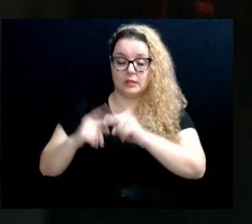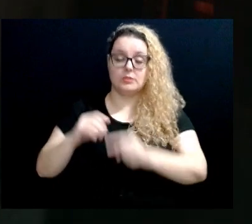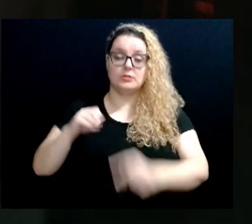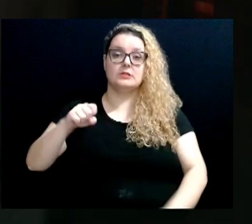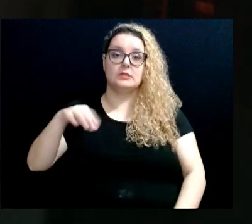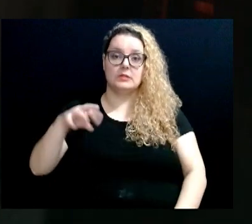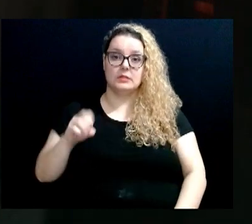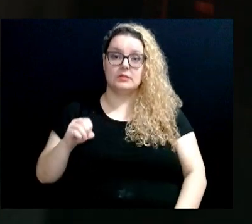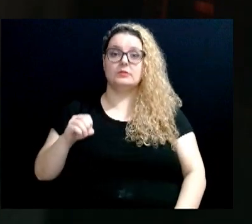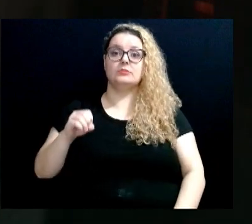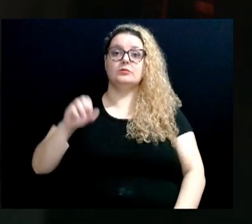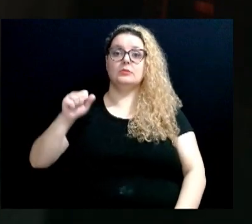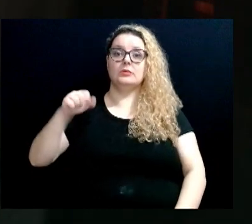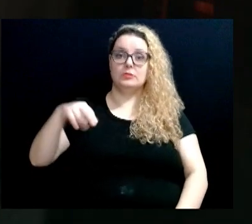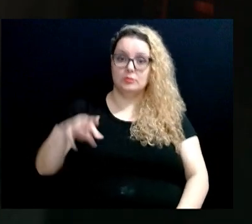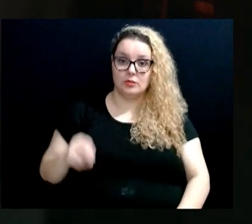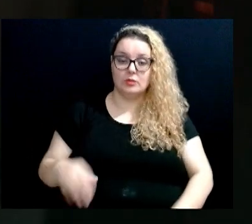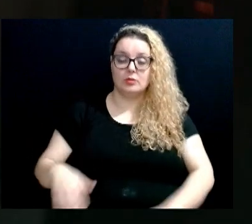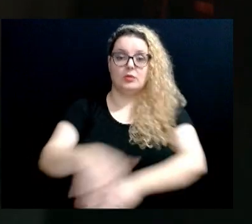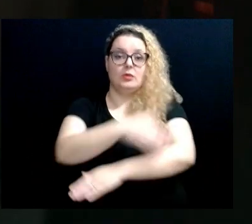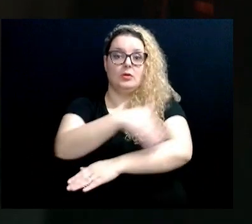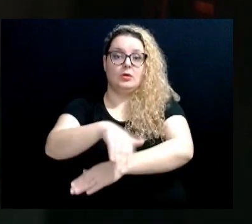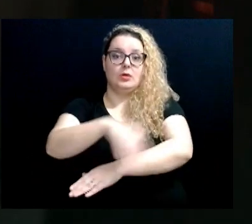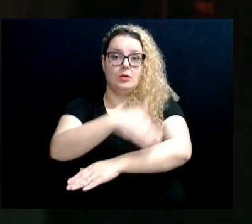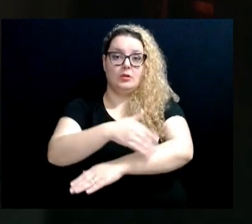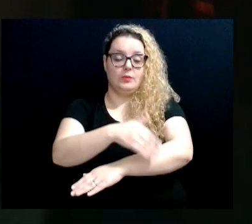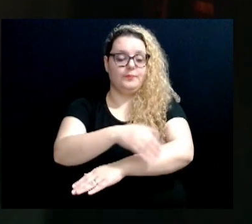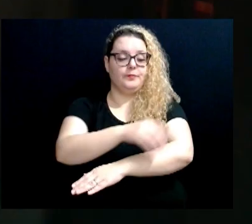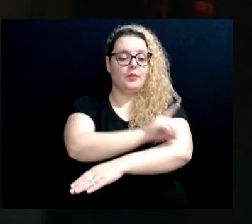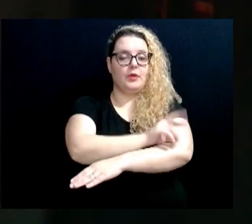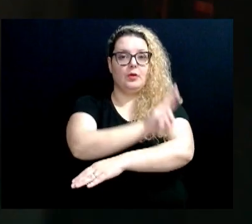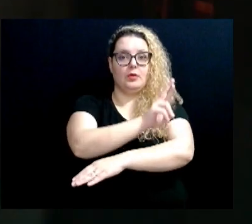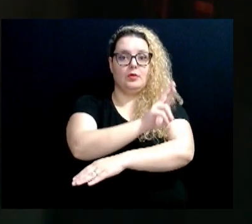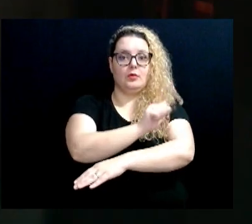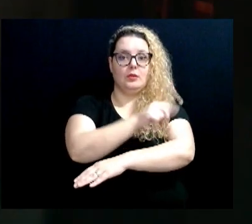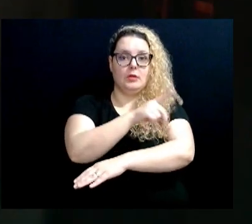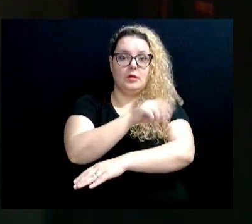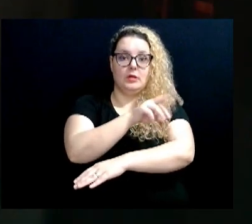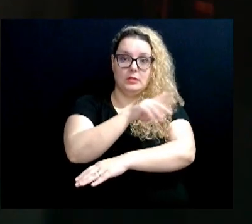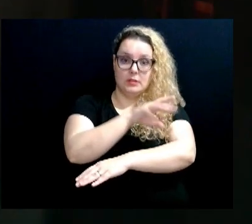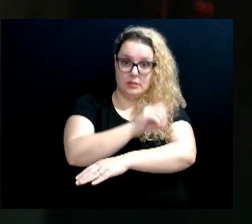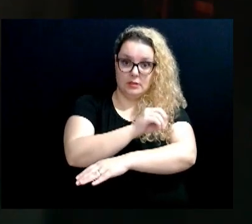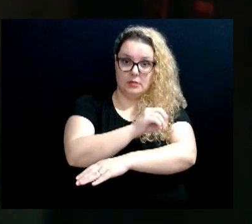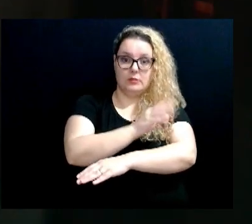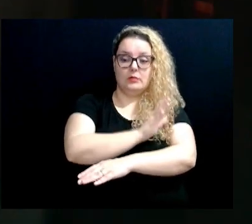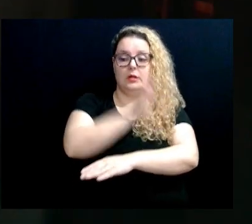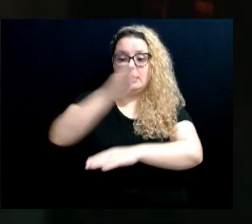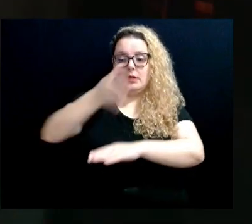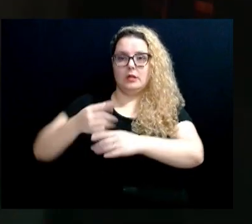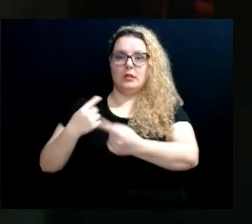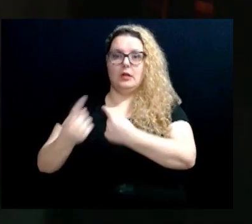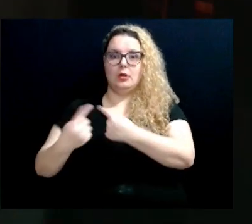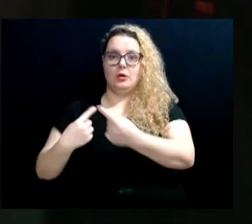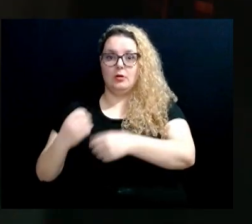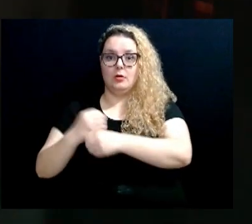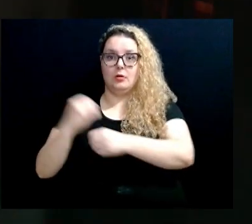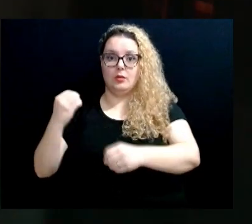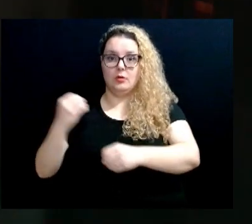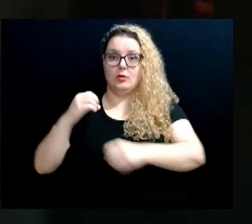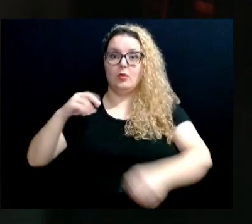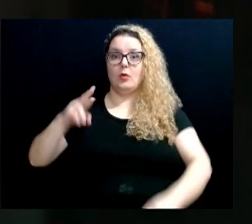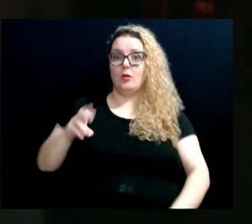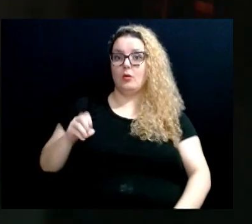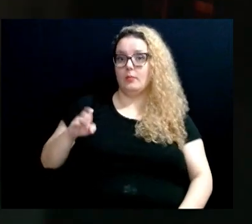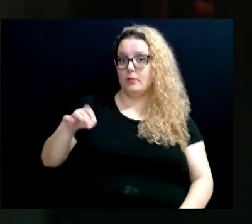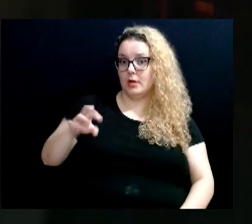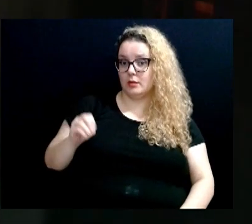será interditada no trecho entre a Doutor Adriano José de Barros e a Avenida Engenheiro Roberto Mange. O bloqueio